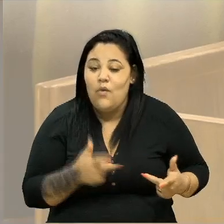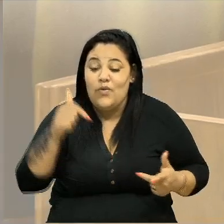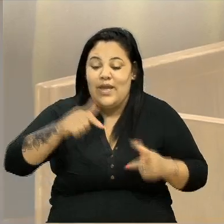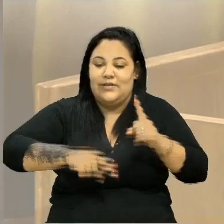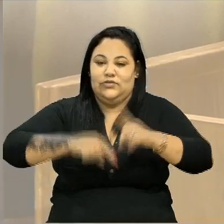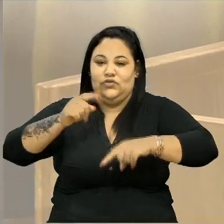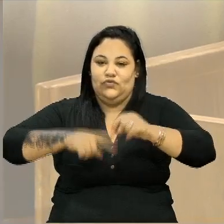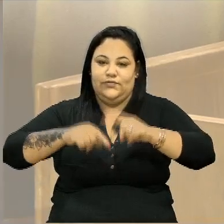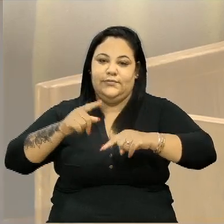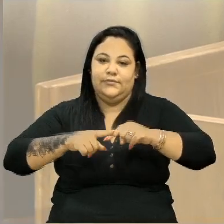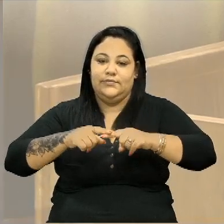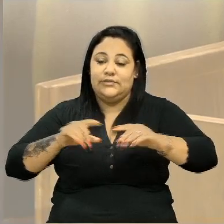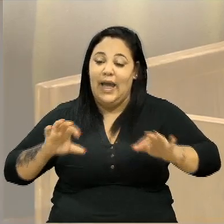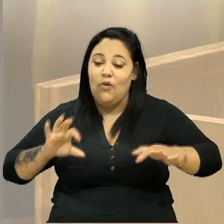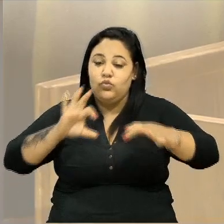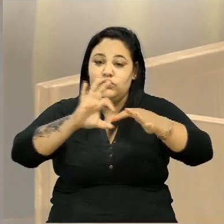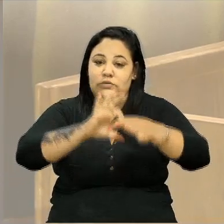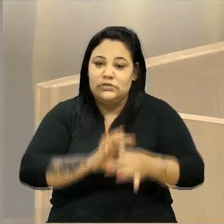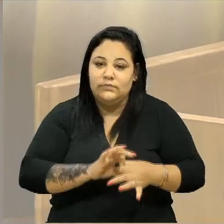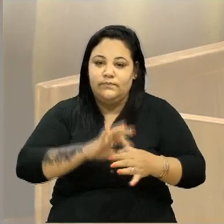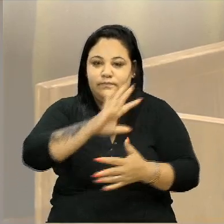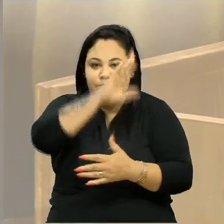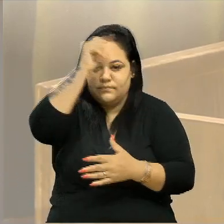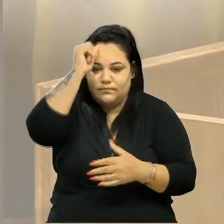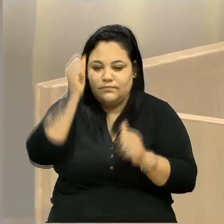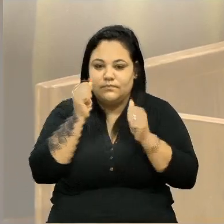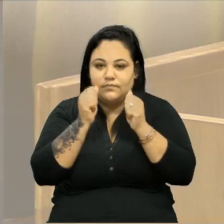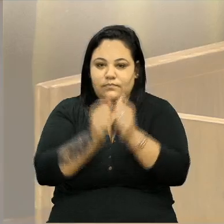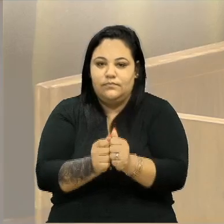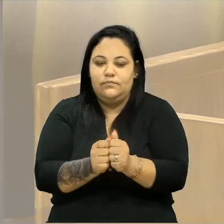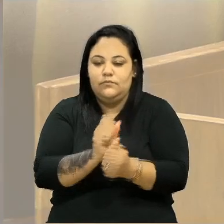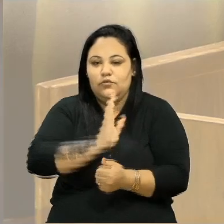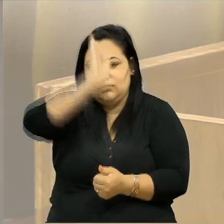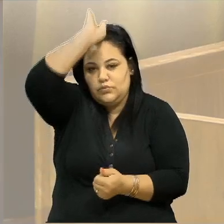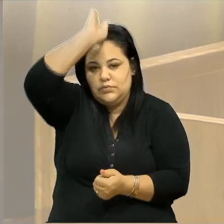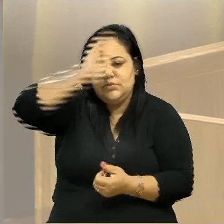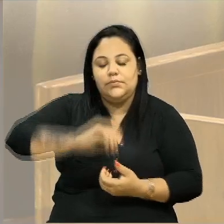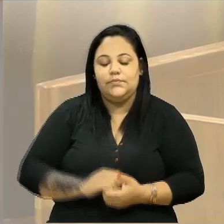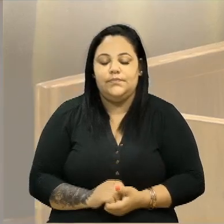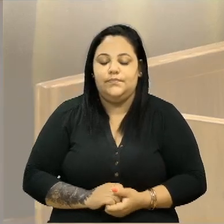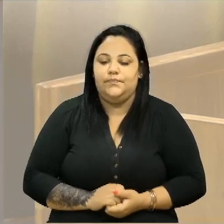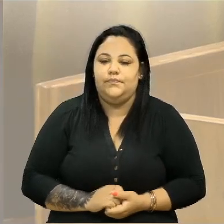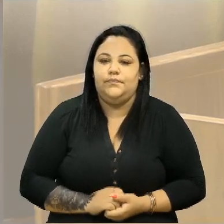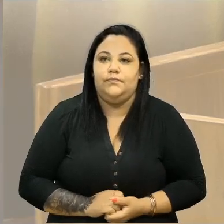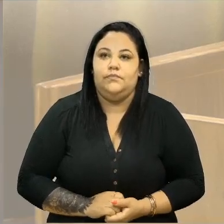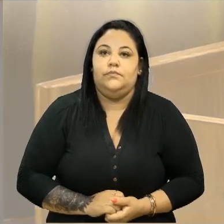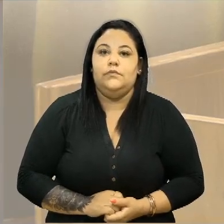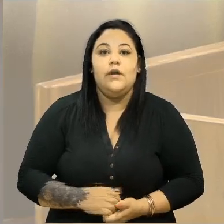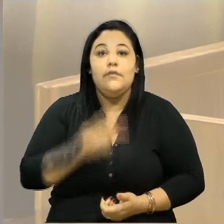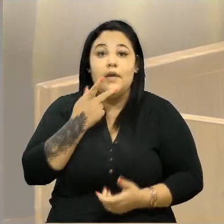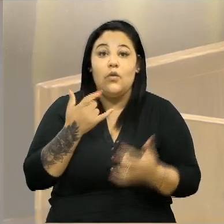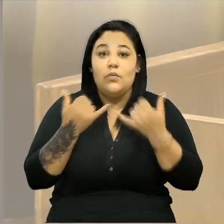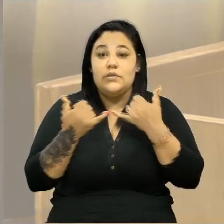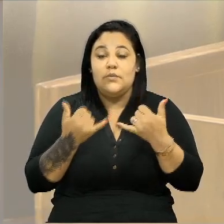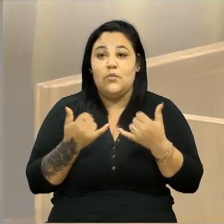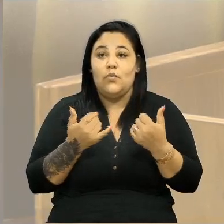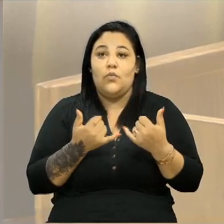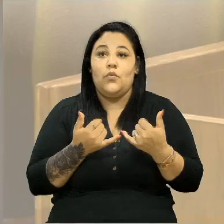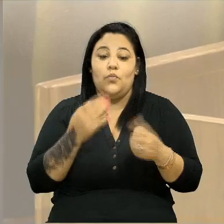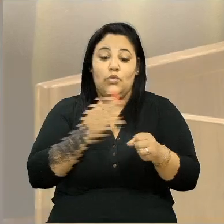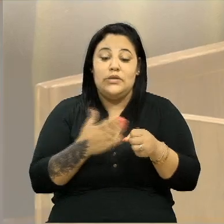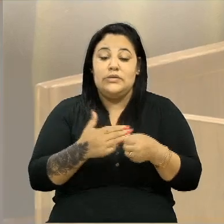estar vinculada ao município através de convênio. Cito como exemplo o município de Cambará,